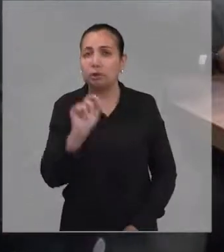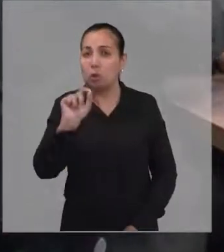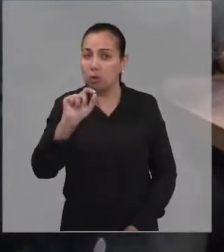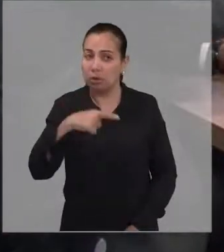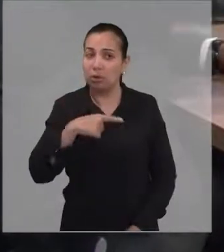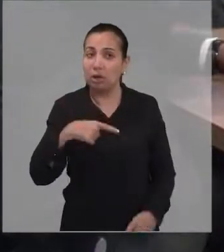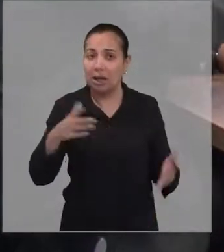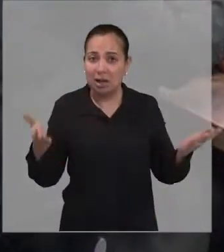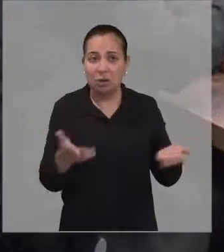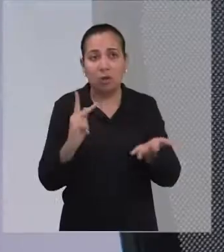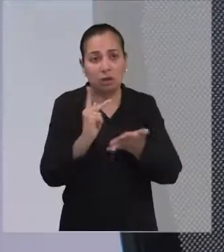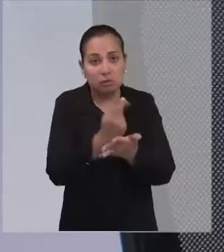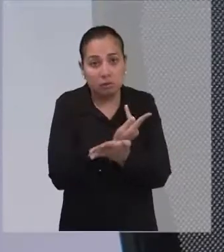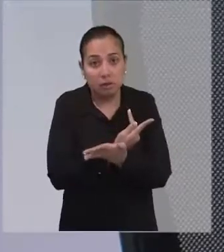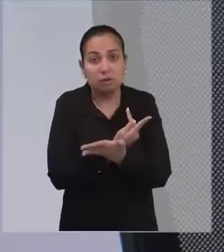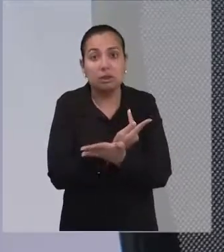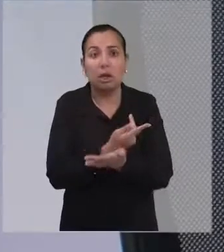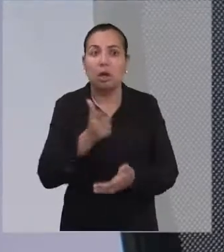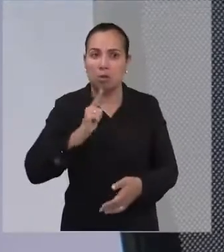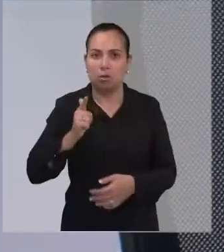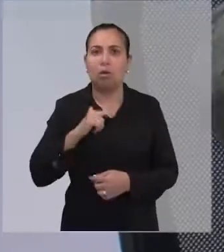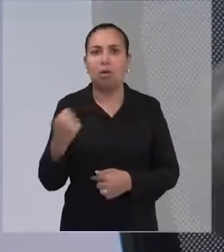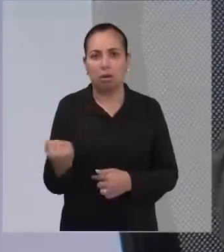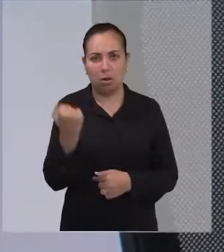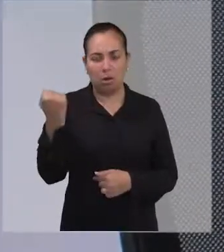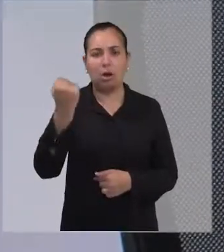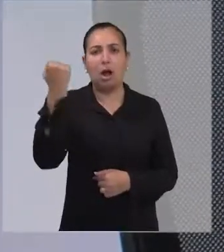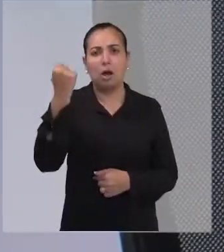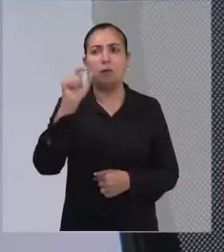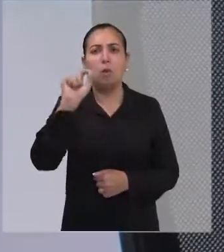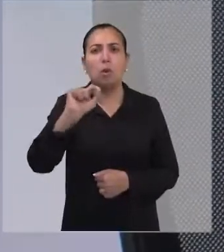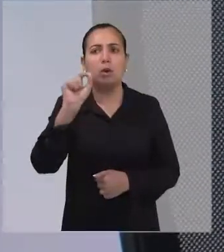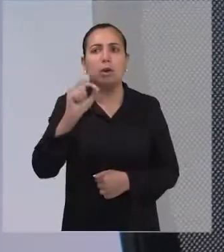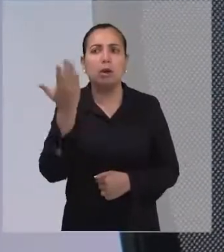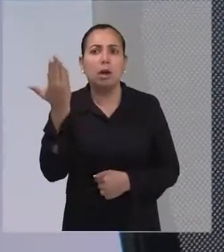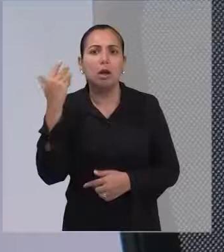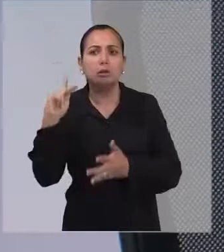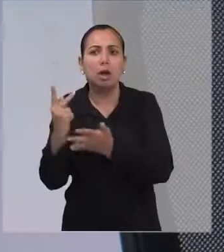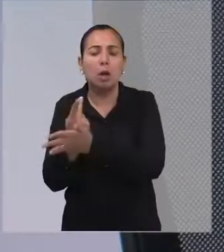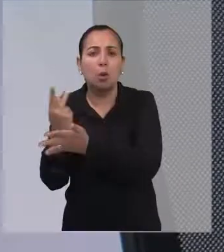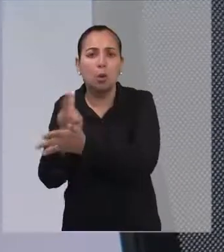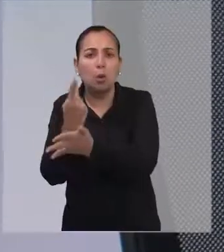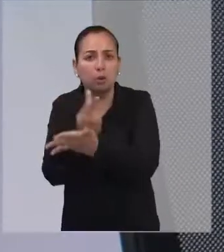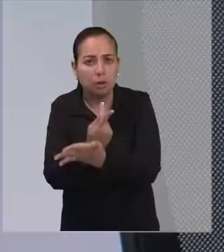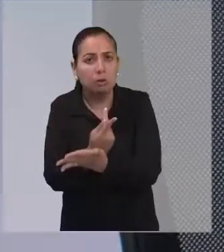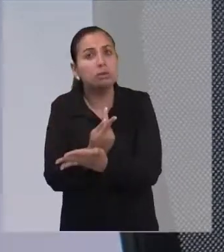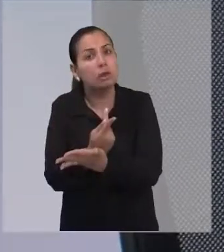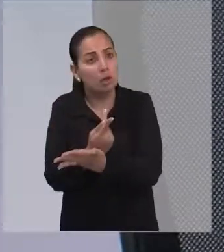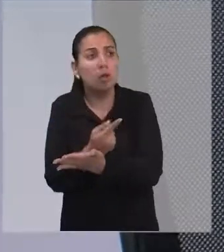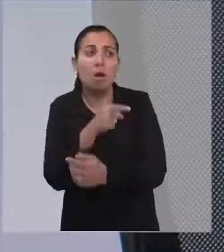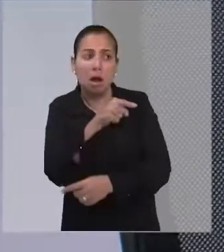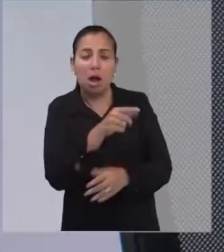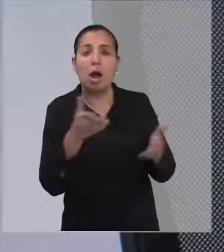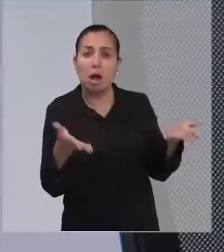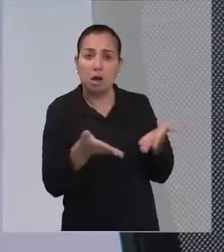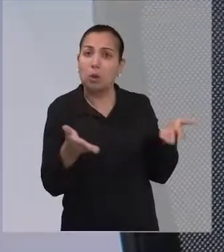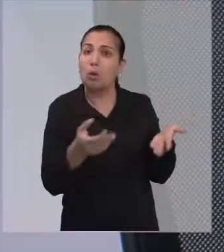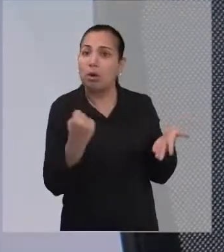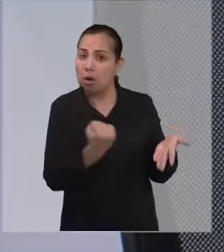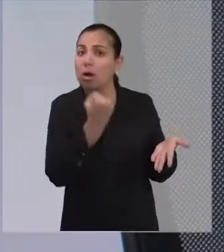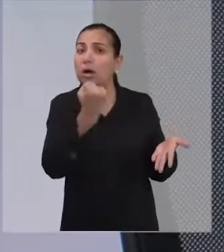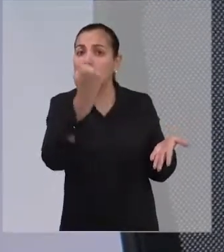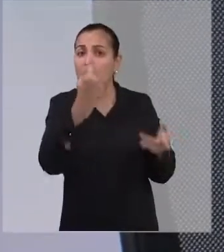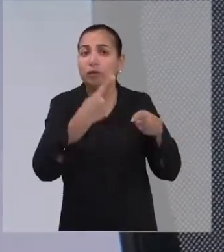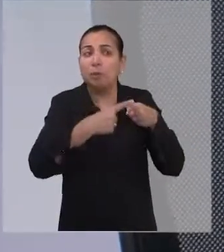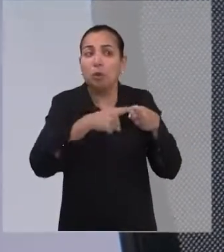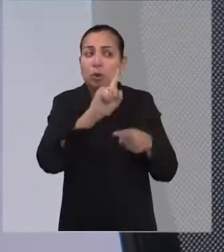gravidade, né, superior aos casos mais cotidianos, né, a gente tem agora uma situação em que envolve